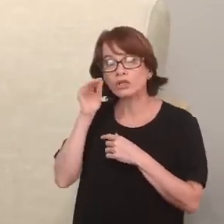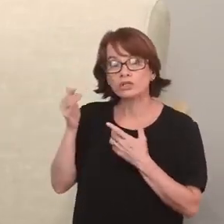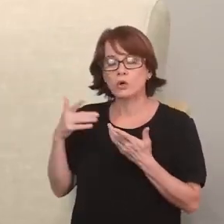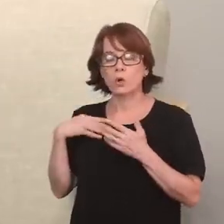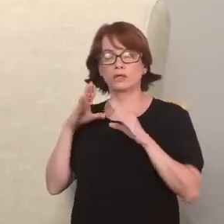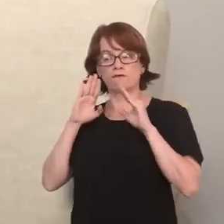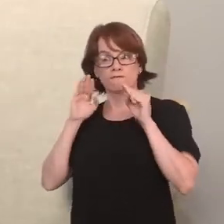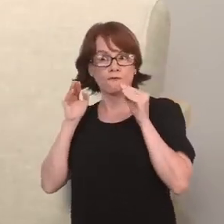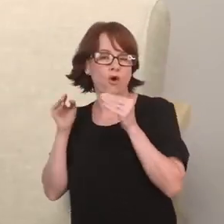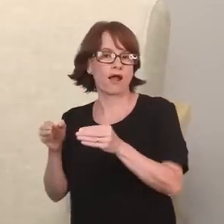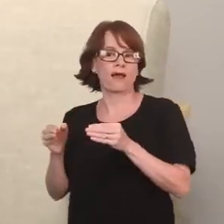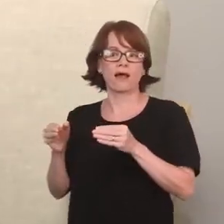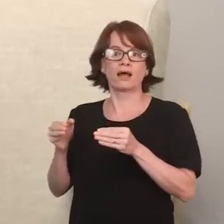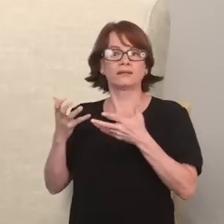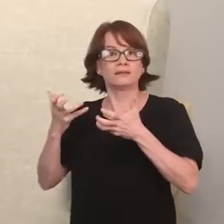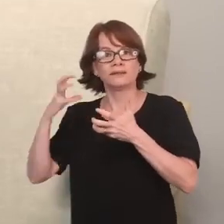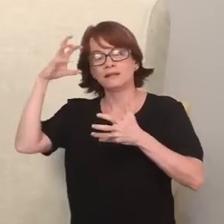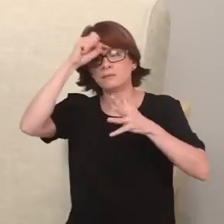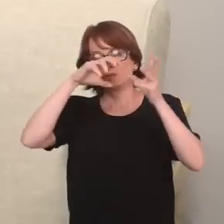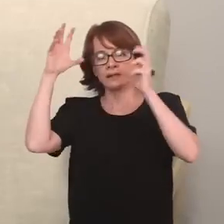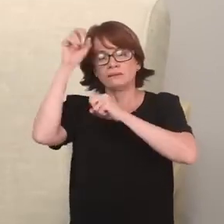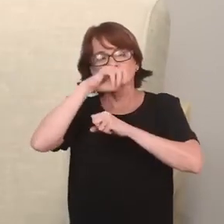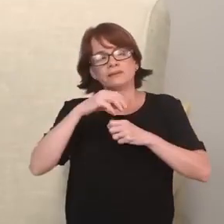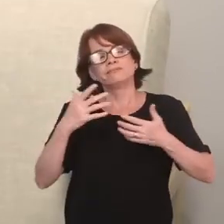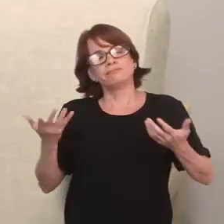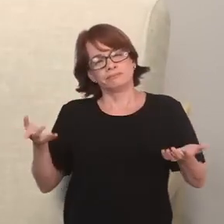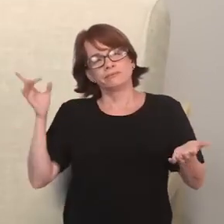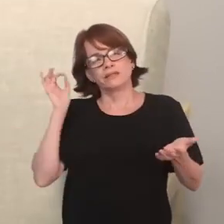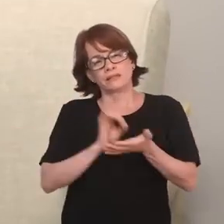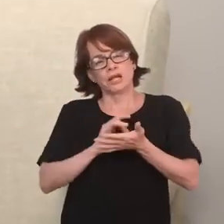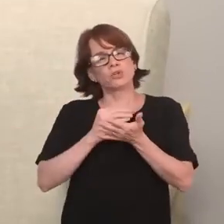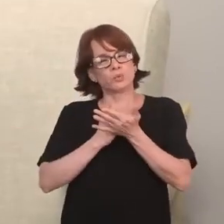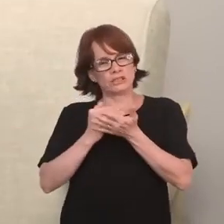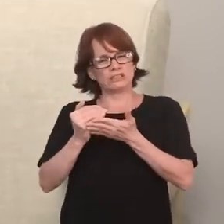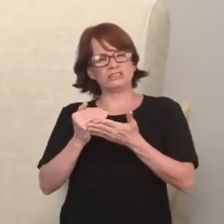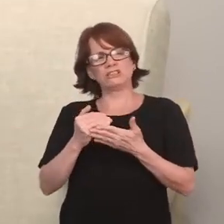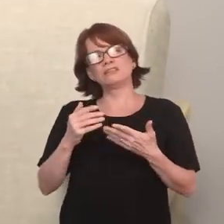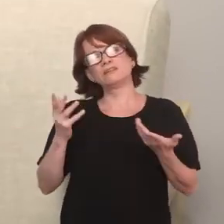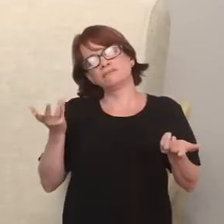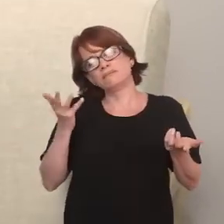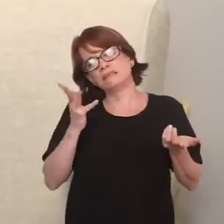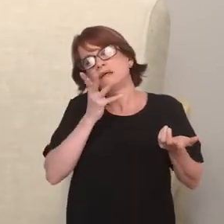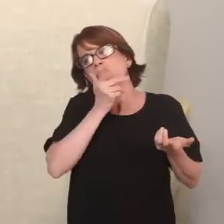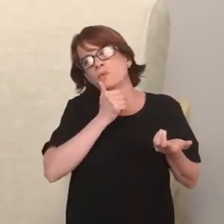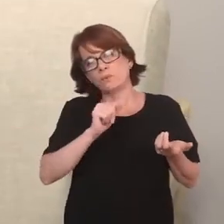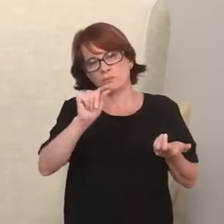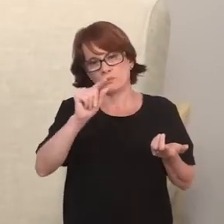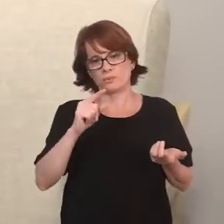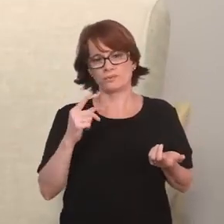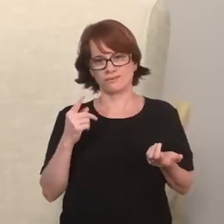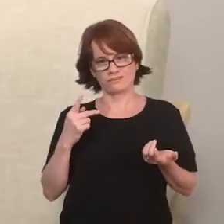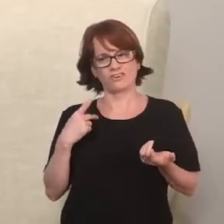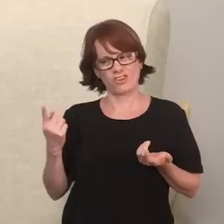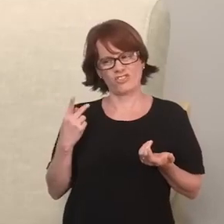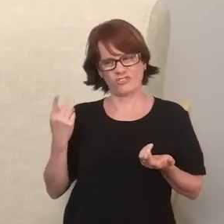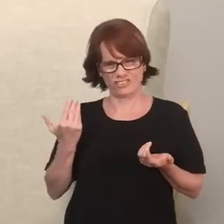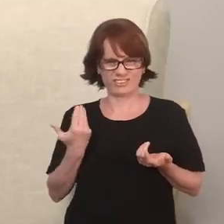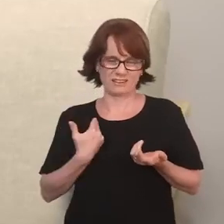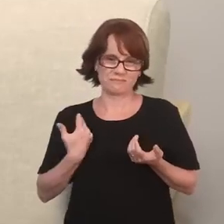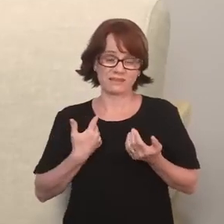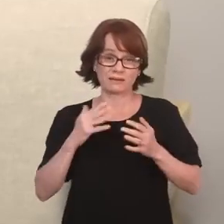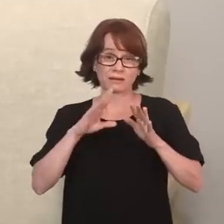muito focada também. E assim, no início demorou um pouco pra gente ficar amigas, né? Aí uma vez ela veio para participar